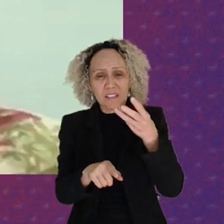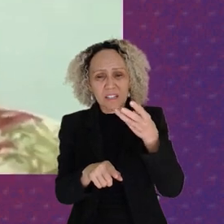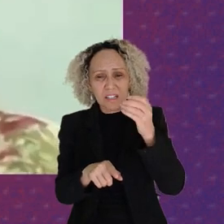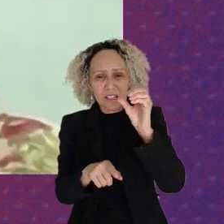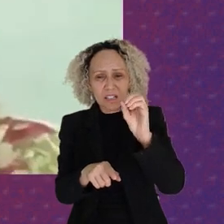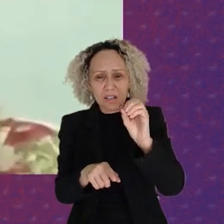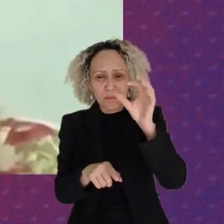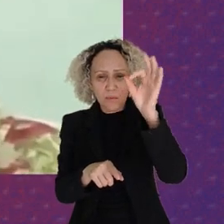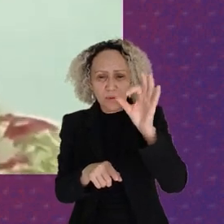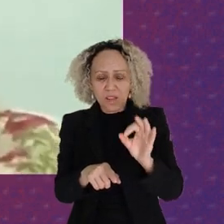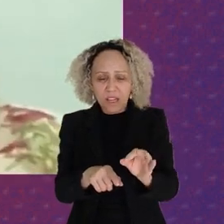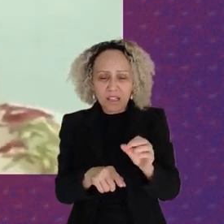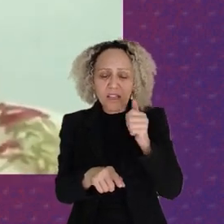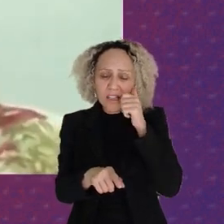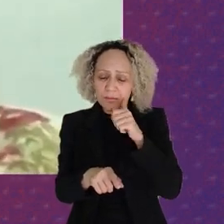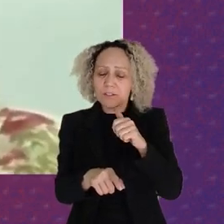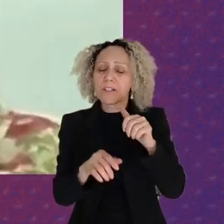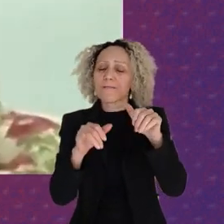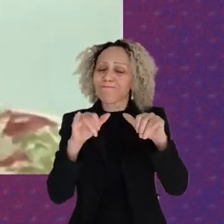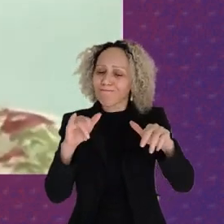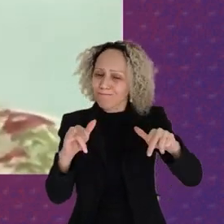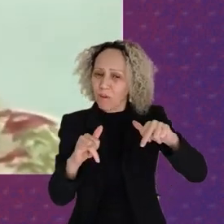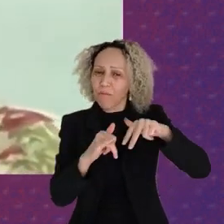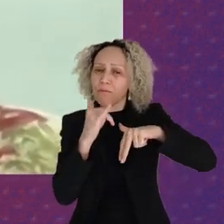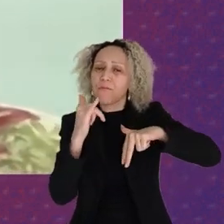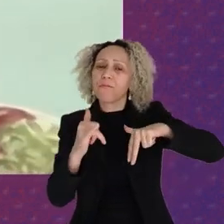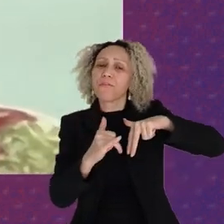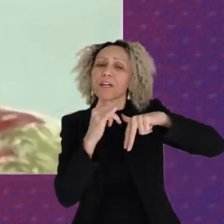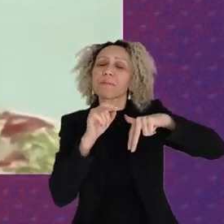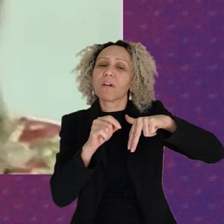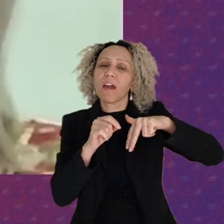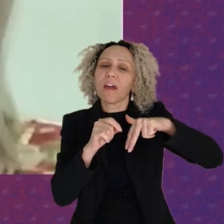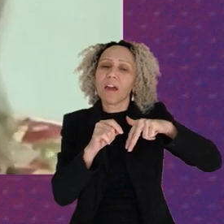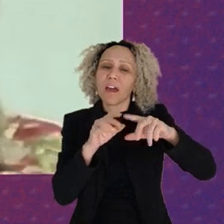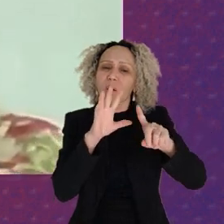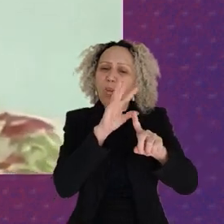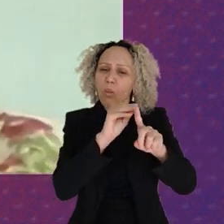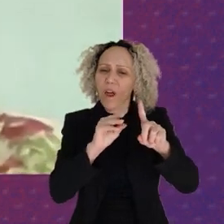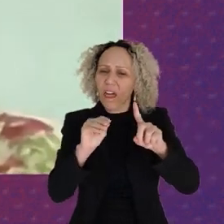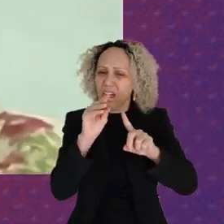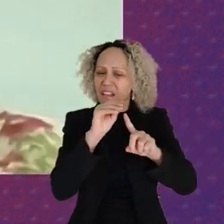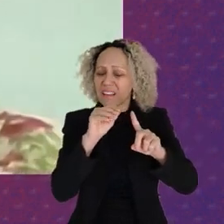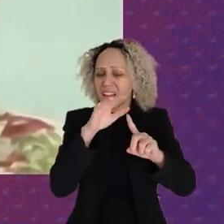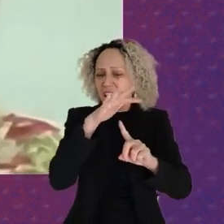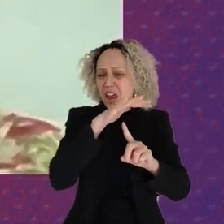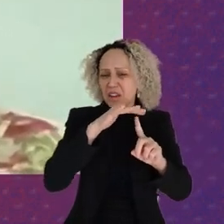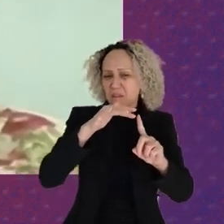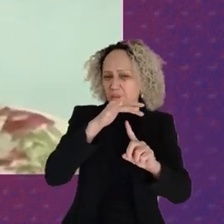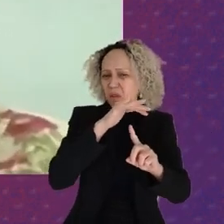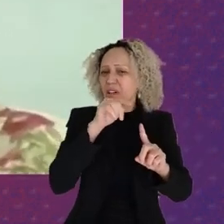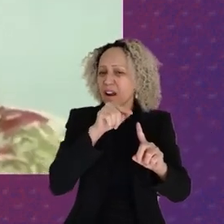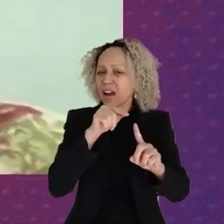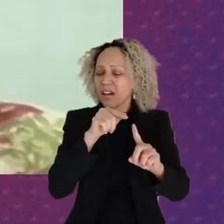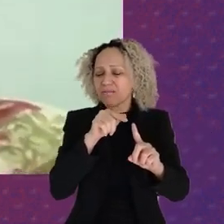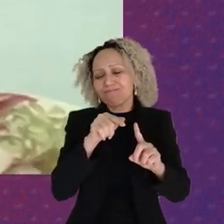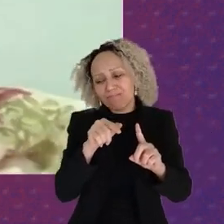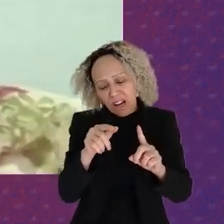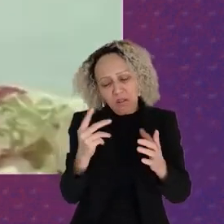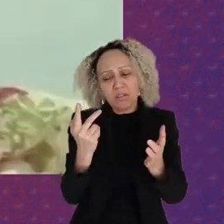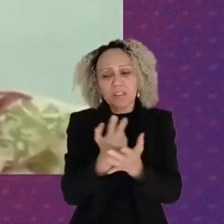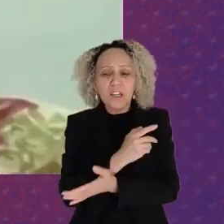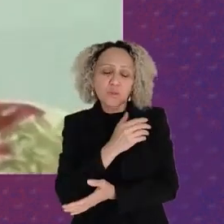assédio moral. O assédio moral, obviamente, afeta homens e mulheres, mas tem nas mulheres, devido